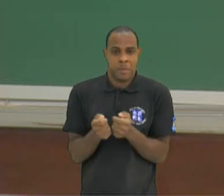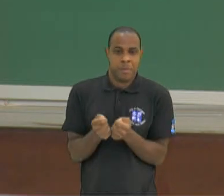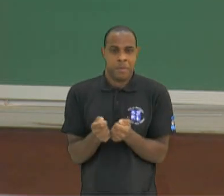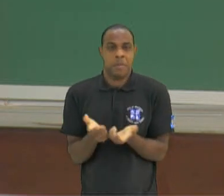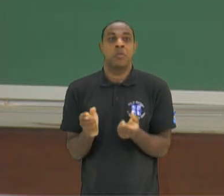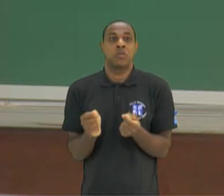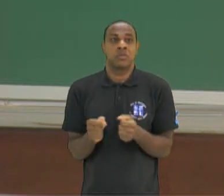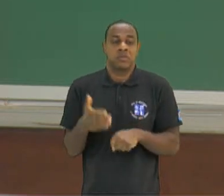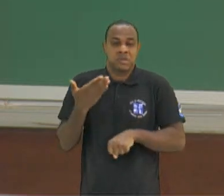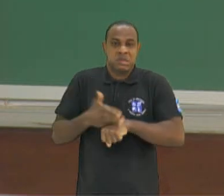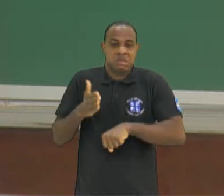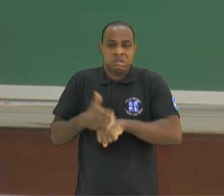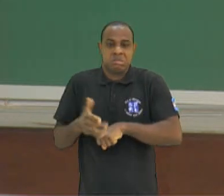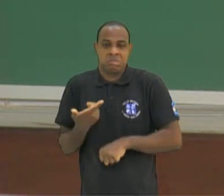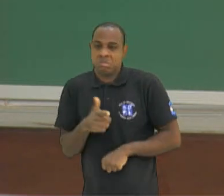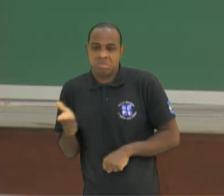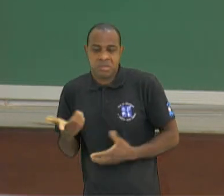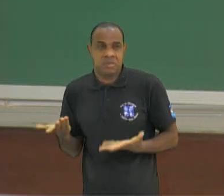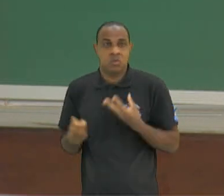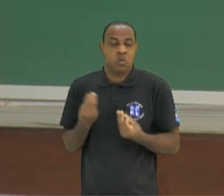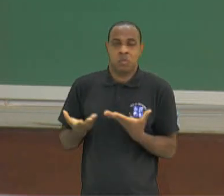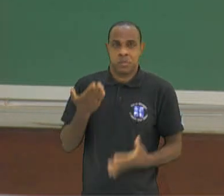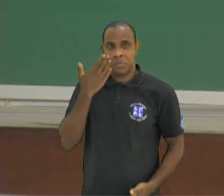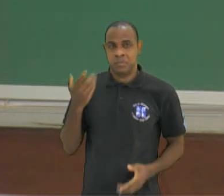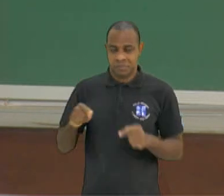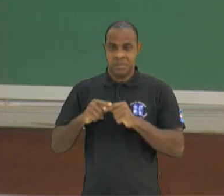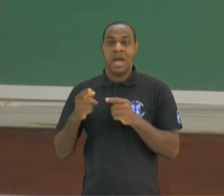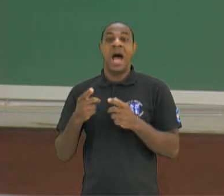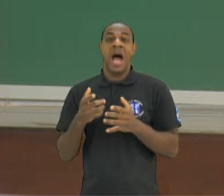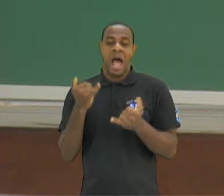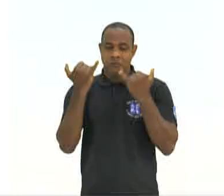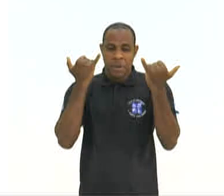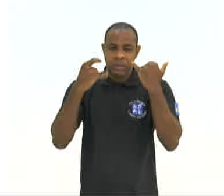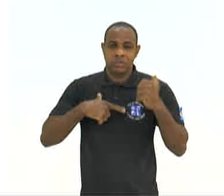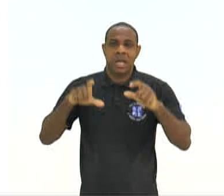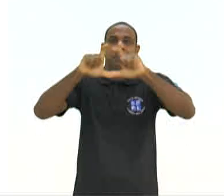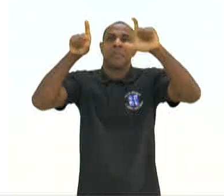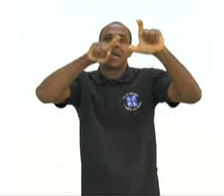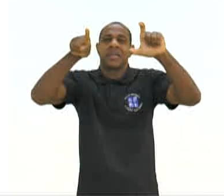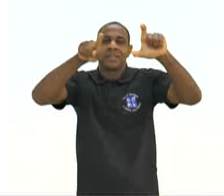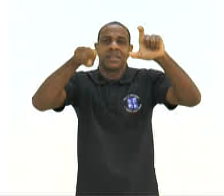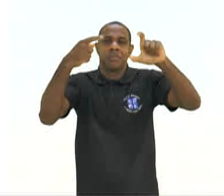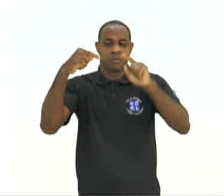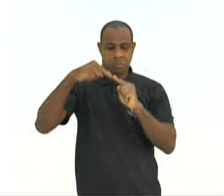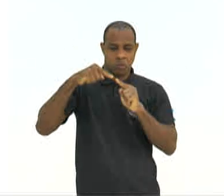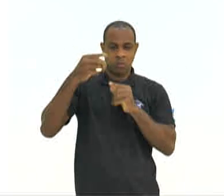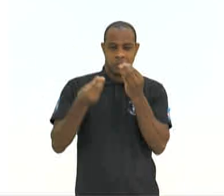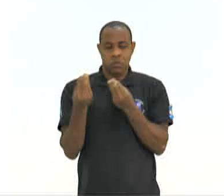exercício suficiente. A informação está no fragmento, vou dar um tempinho para vocês pensarem e a gente já volta.